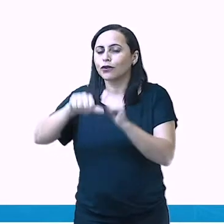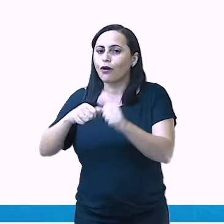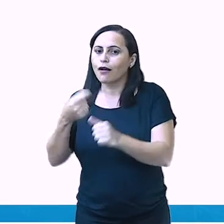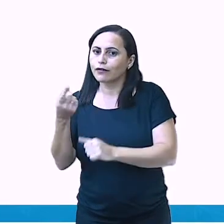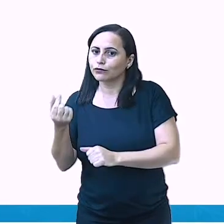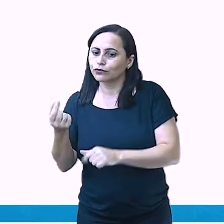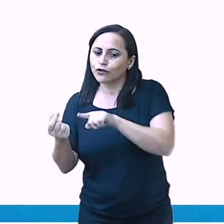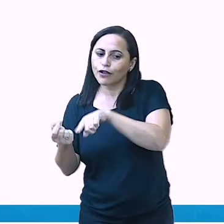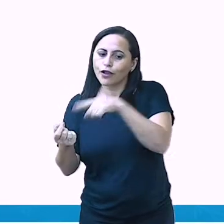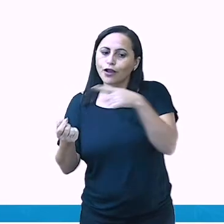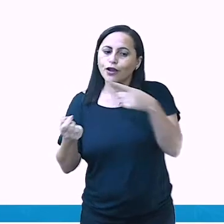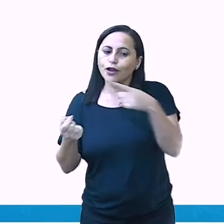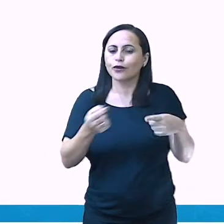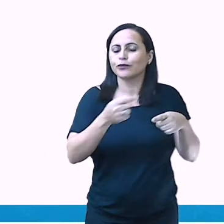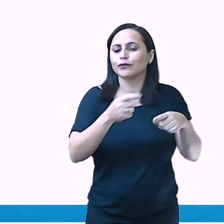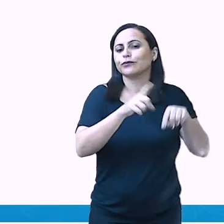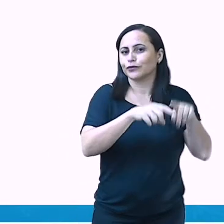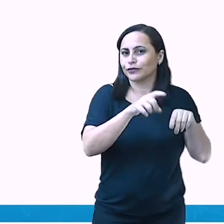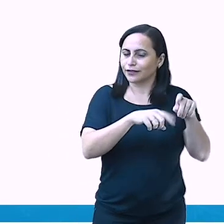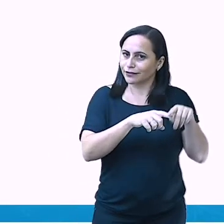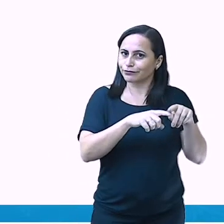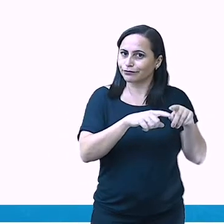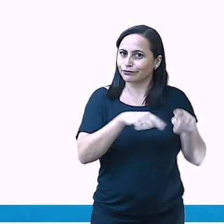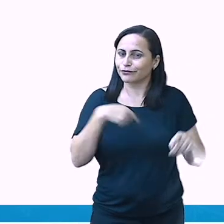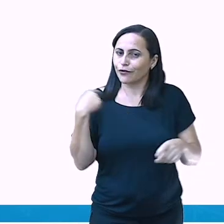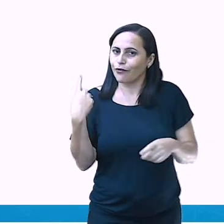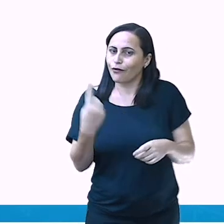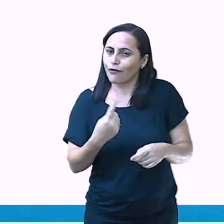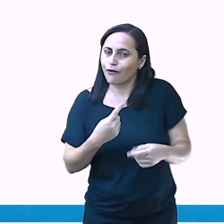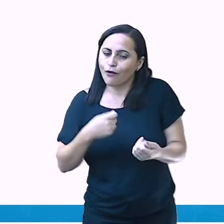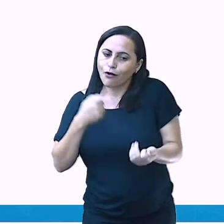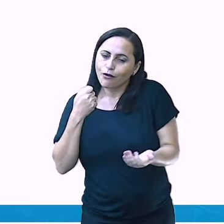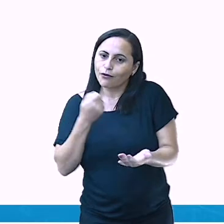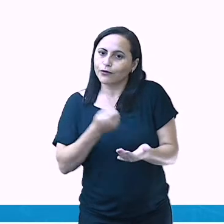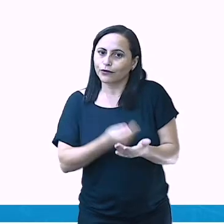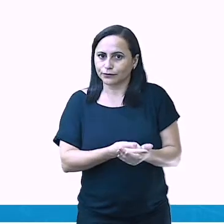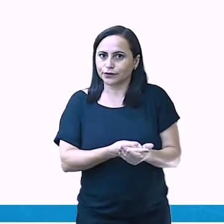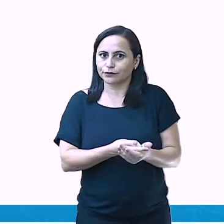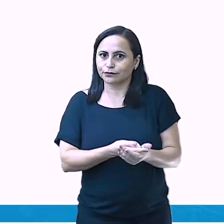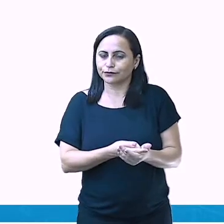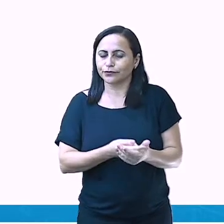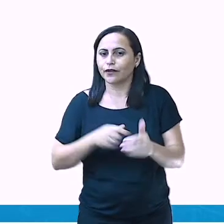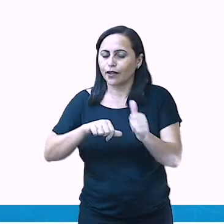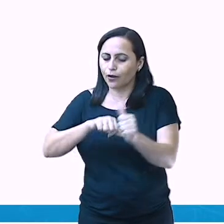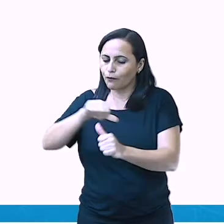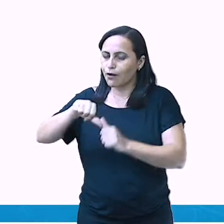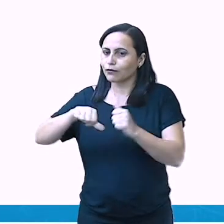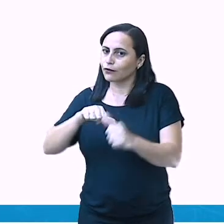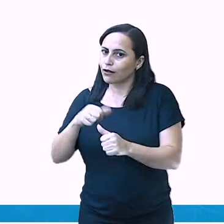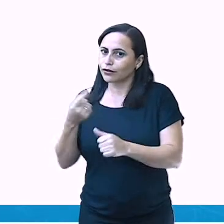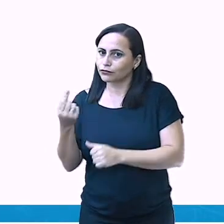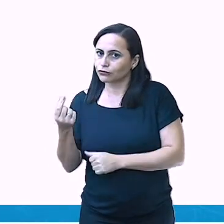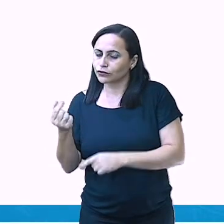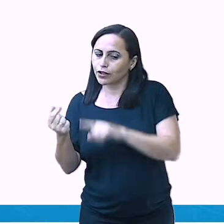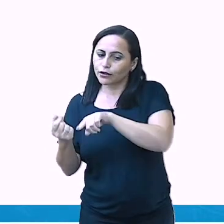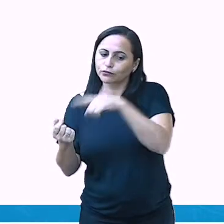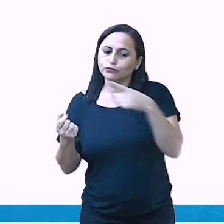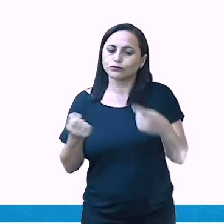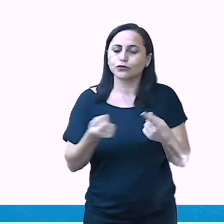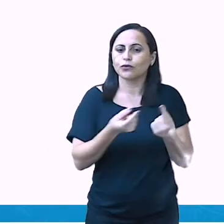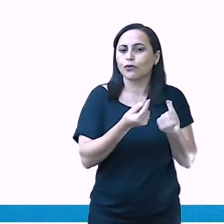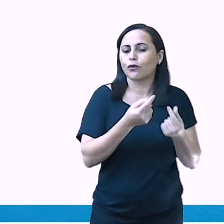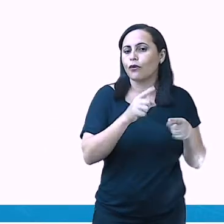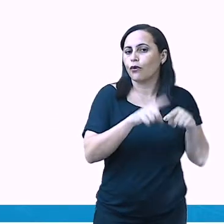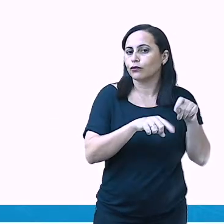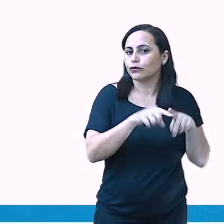o quê? Uma compra. Mas a gente também tem essa denominação de troca. Eu estou trocando o meu dinheiro por um produto que eu quero